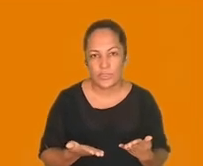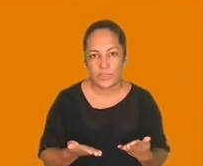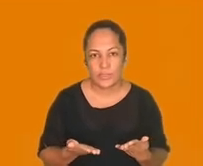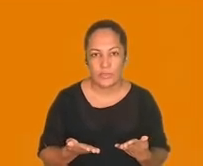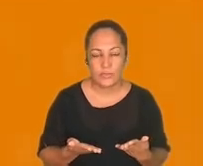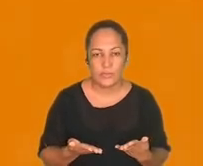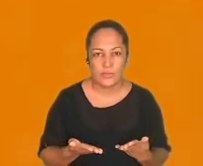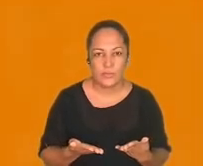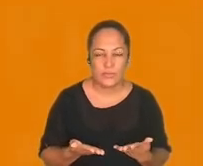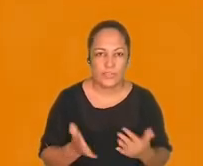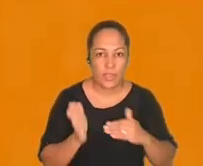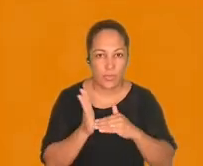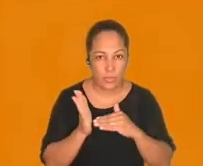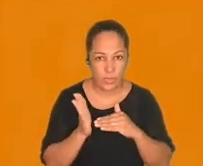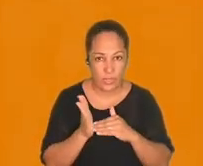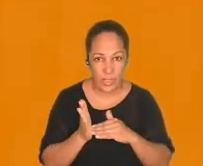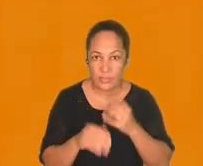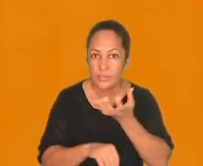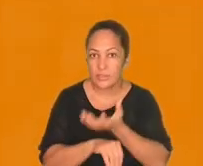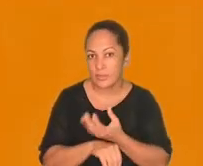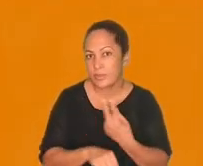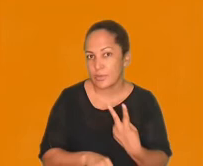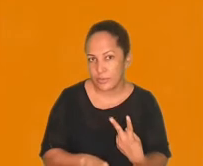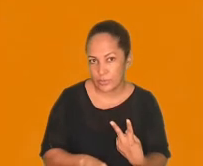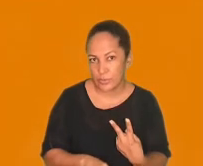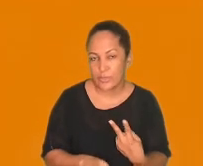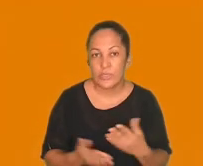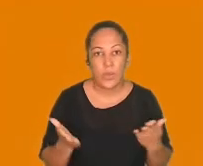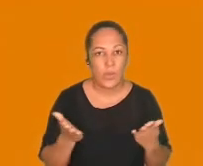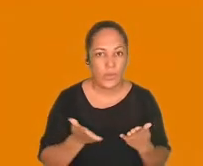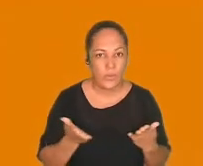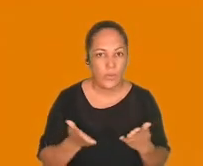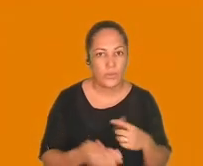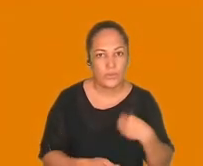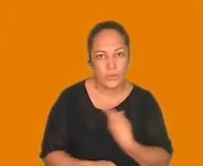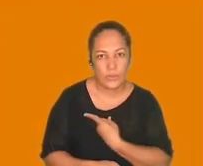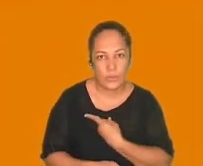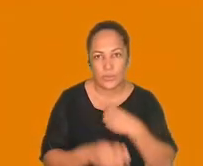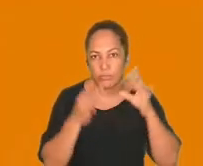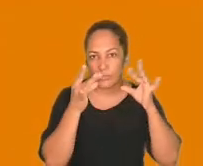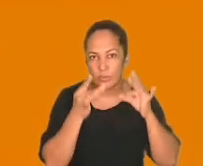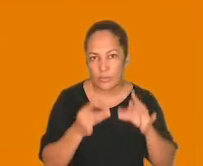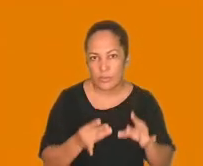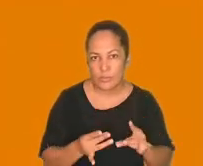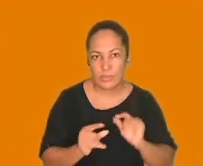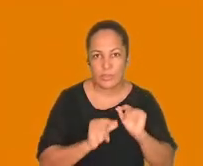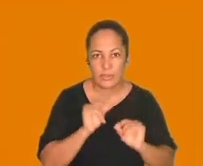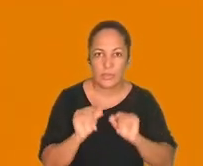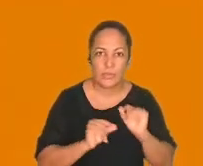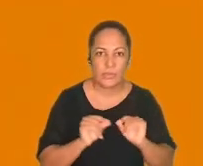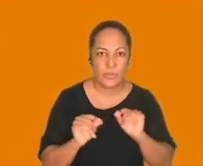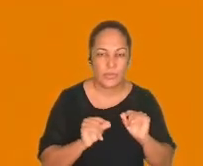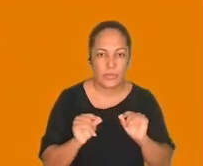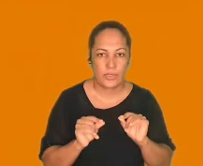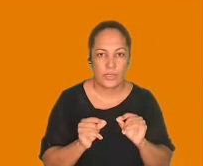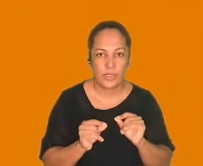chegando ao final da nossa disciplina 2, né? Hoje nós falaremos sobre modelo